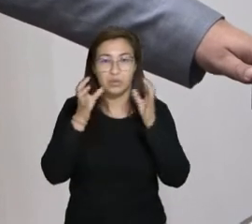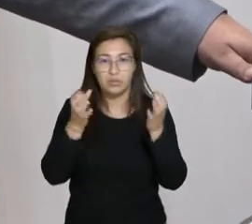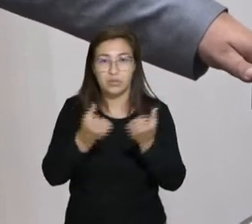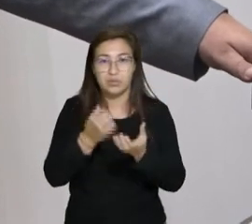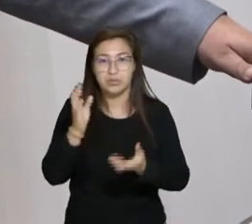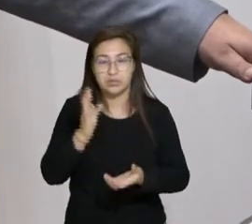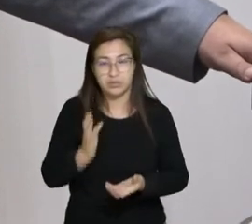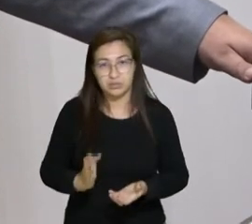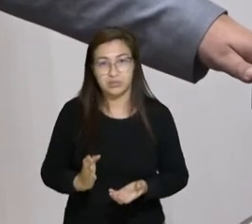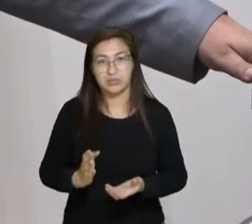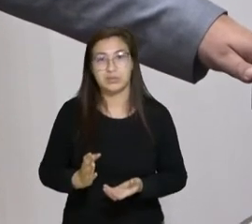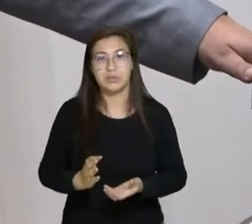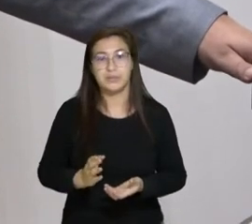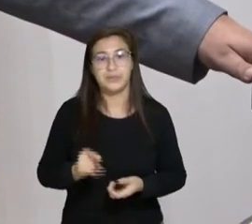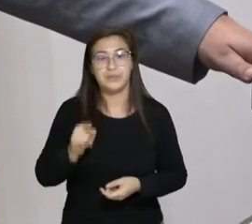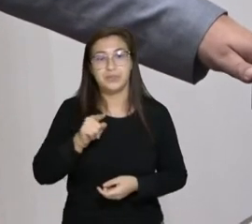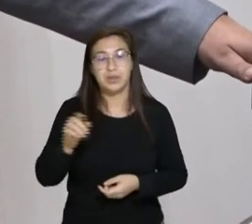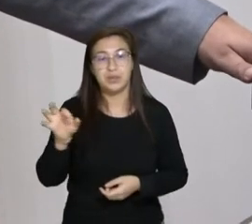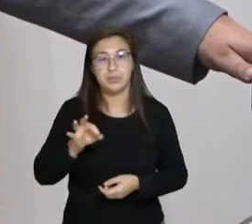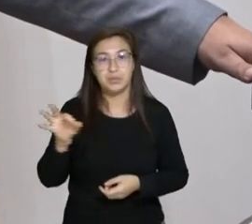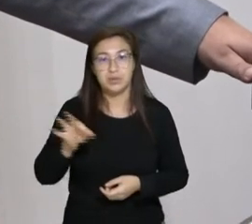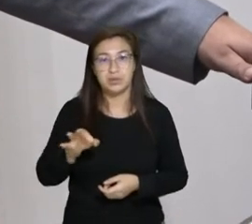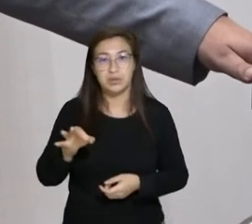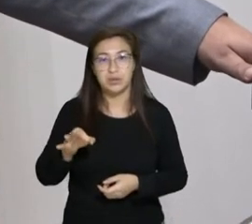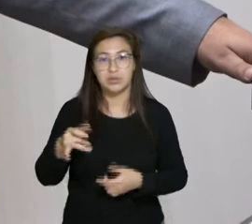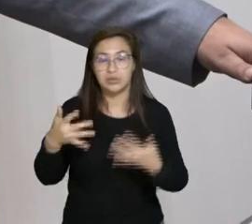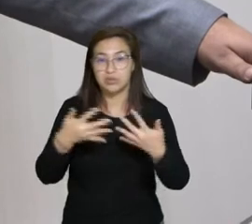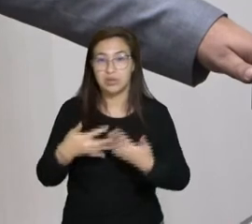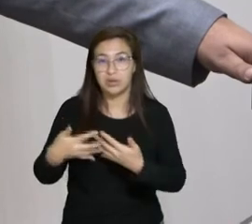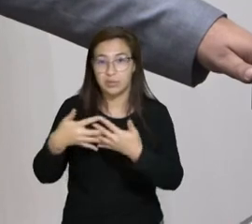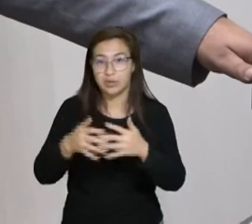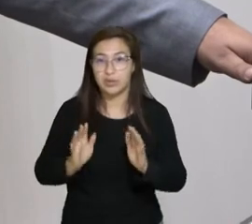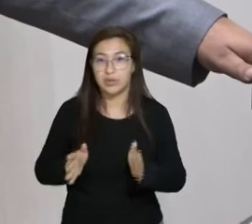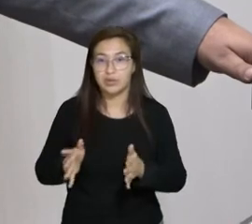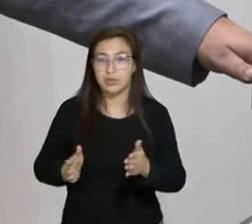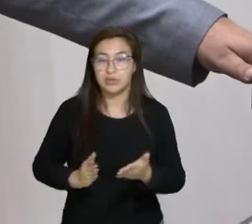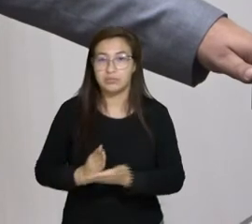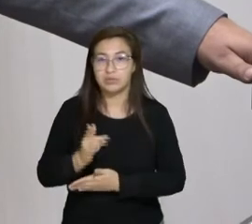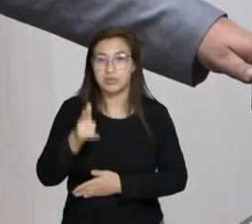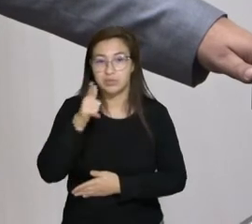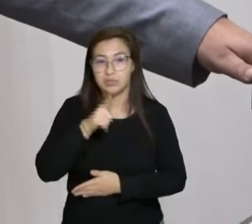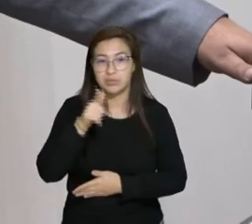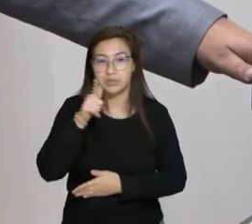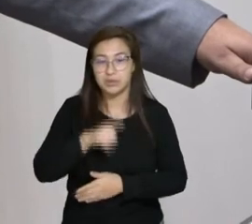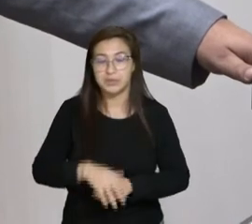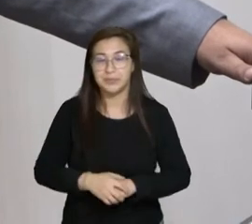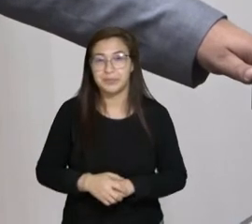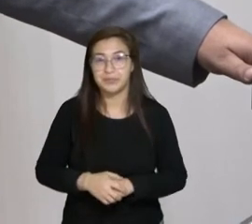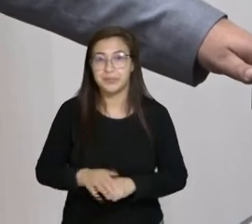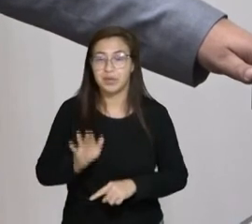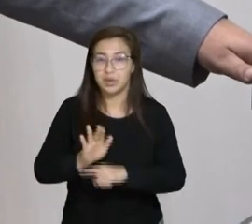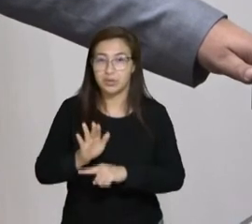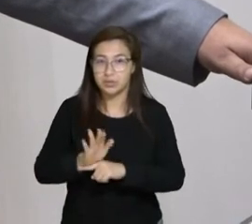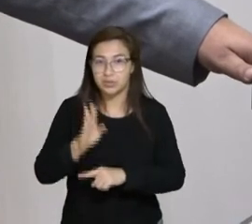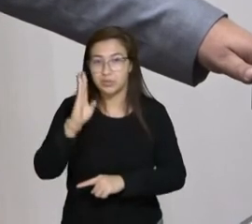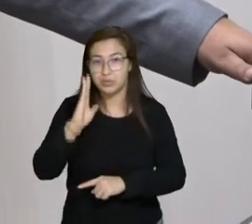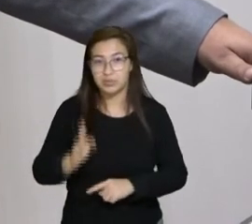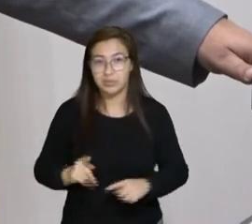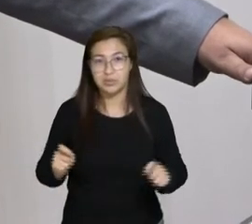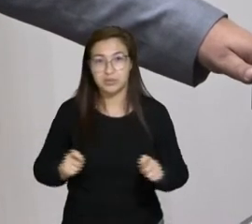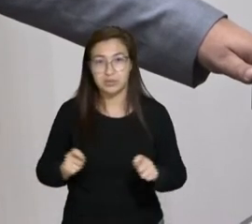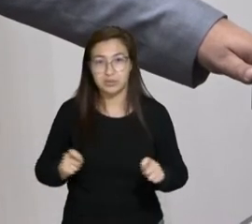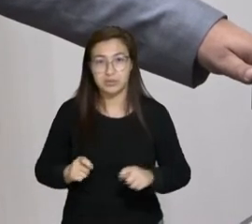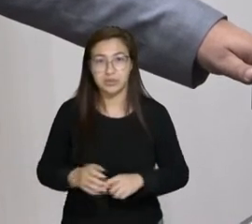subsídio os caminhoneiros e essa é a verdade e vamos ajudar o Brasil